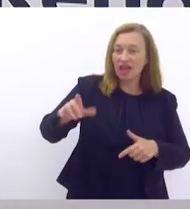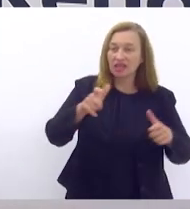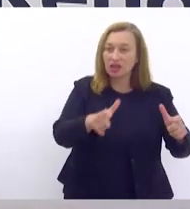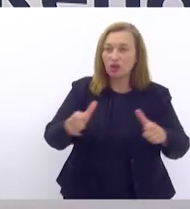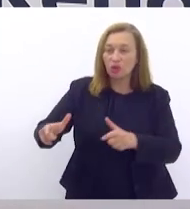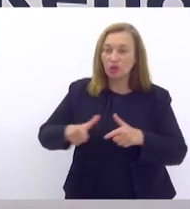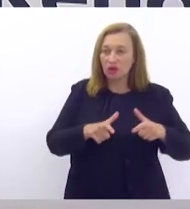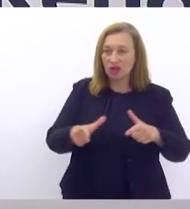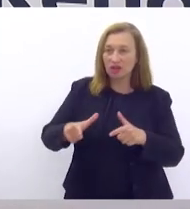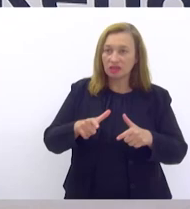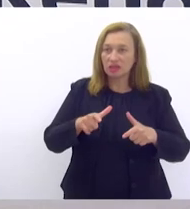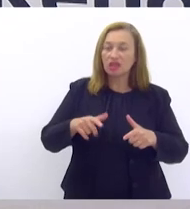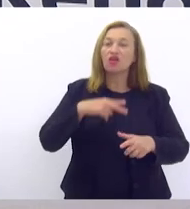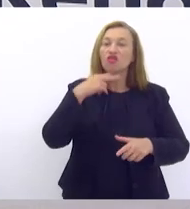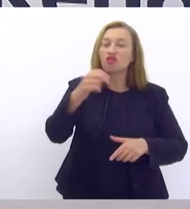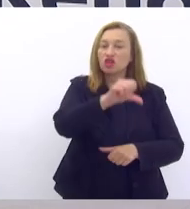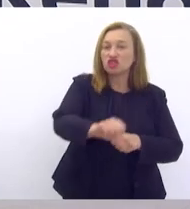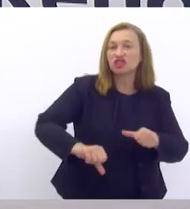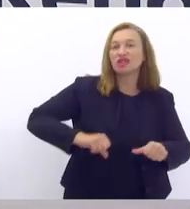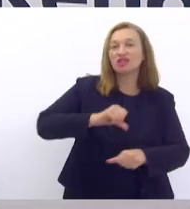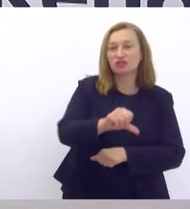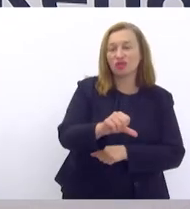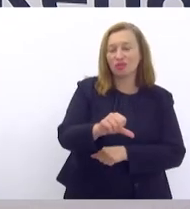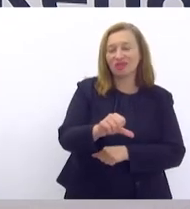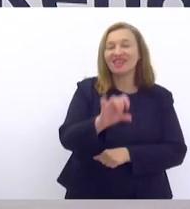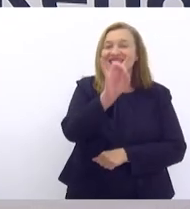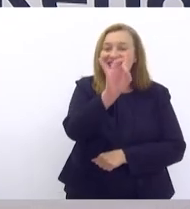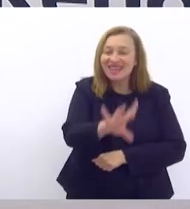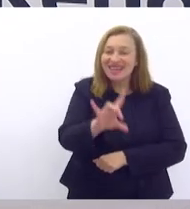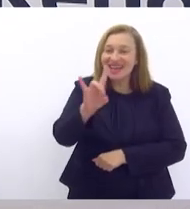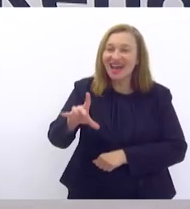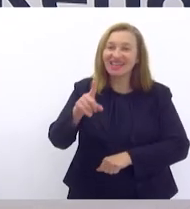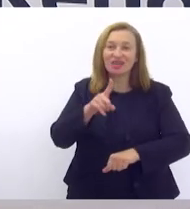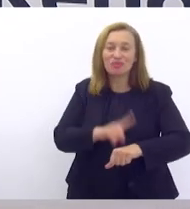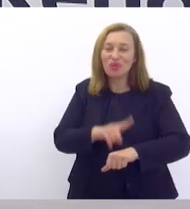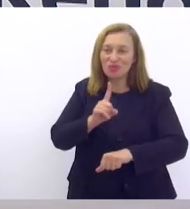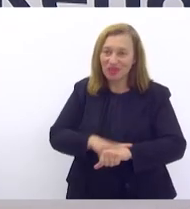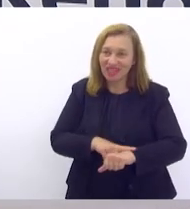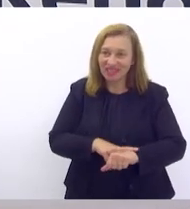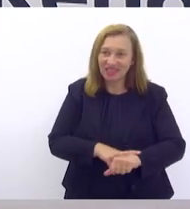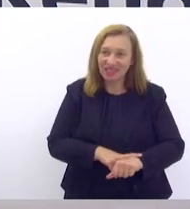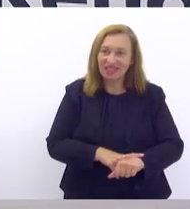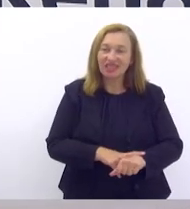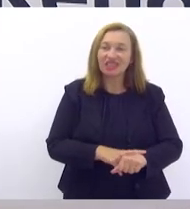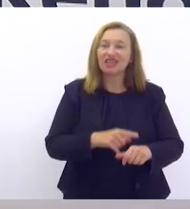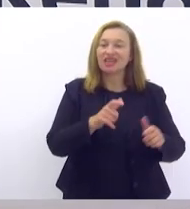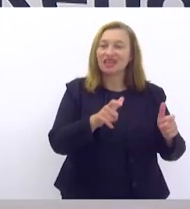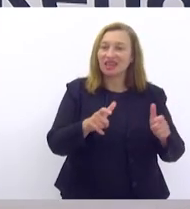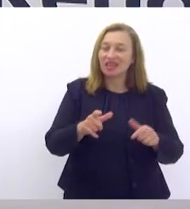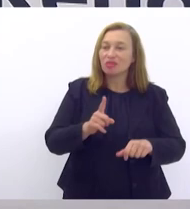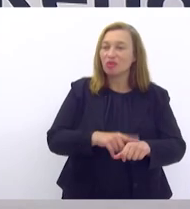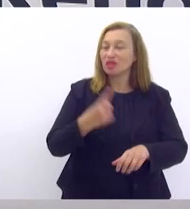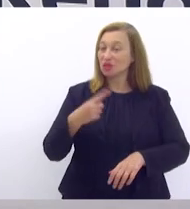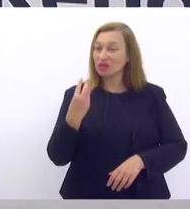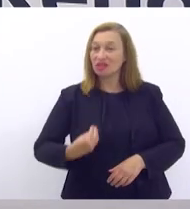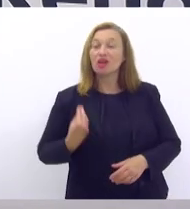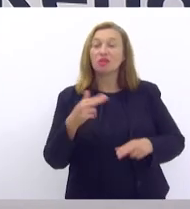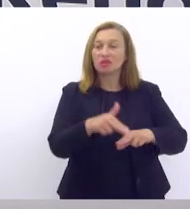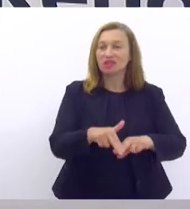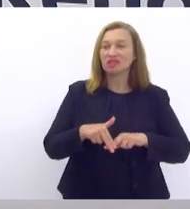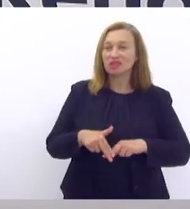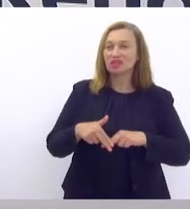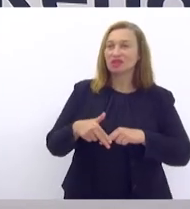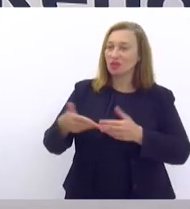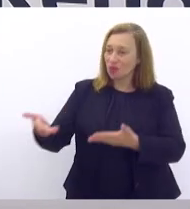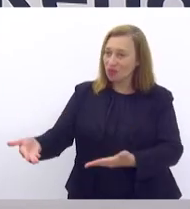Uma voz de transformação em cada momento e cada parte da nossa vida. É por isso que eu quero chamar aqui